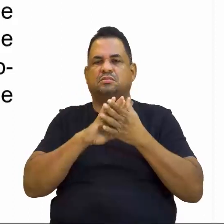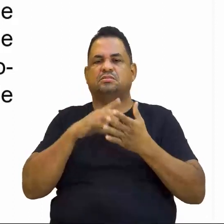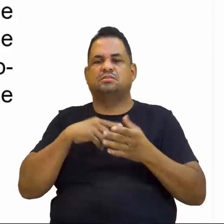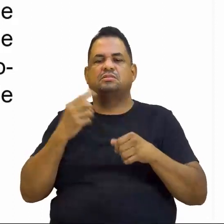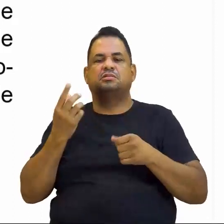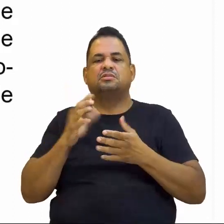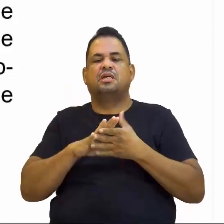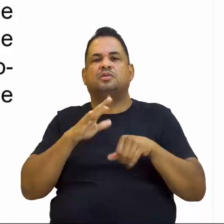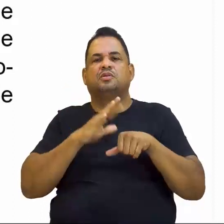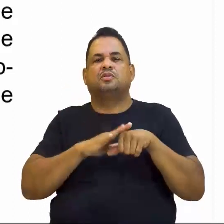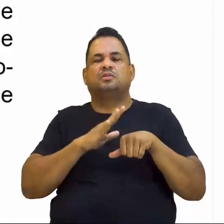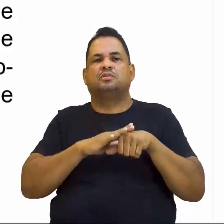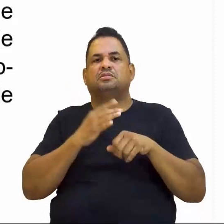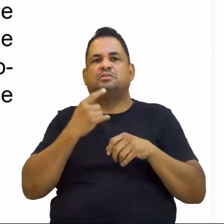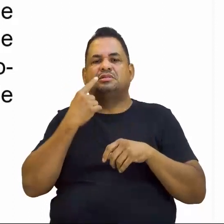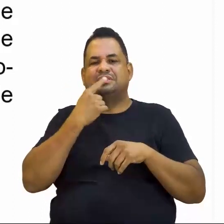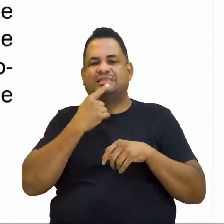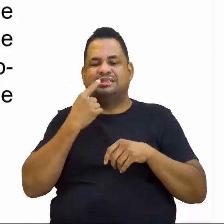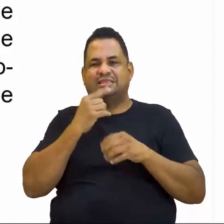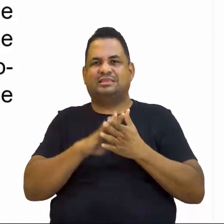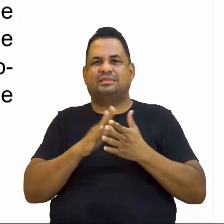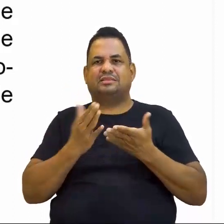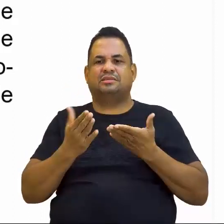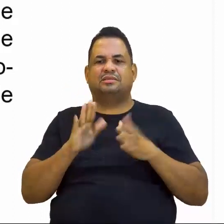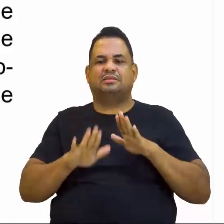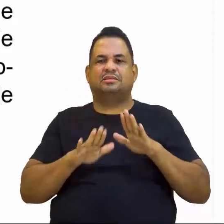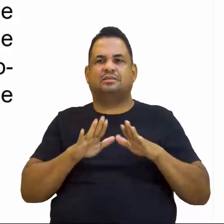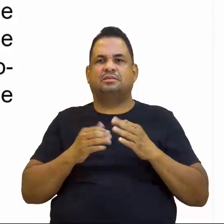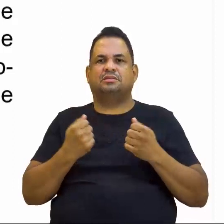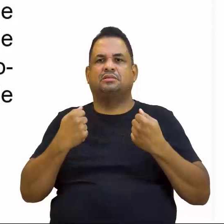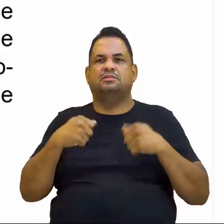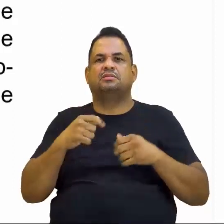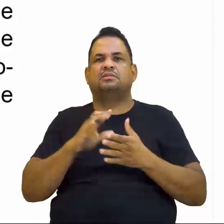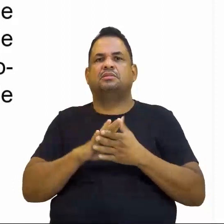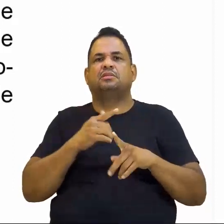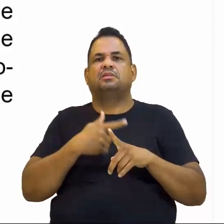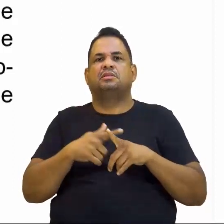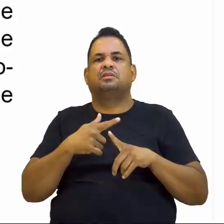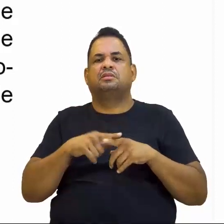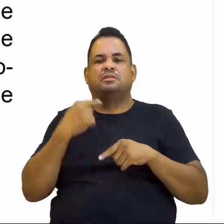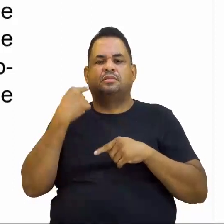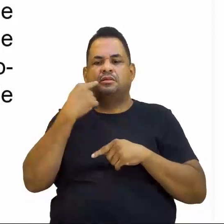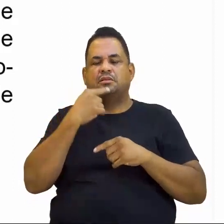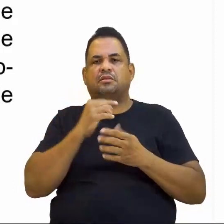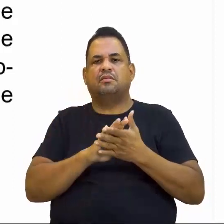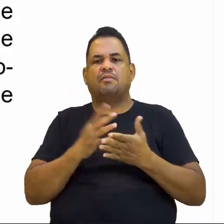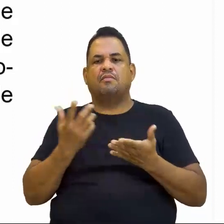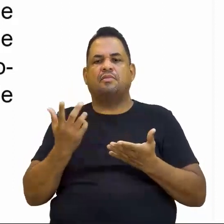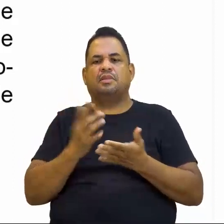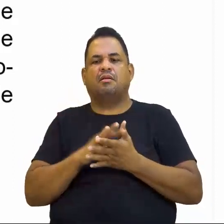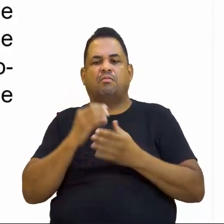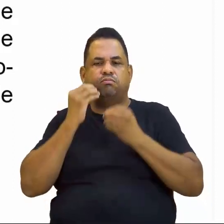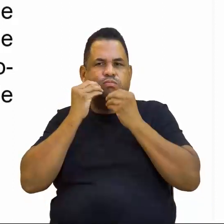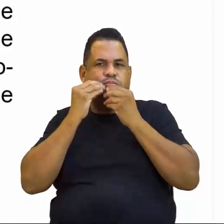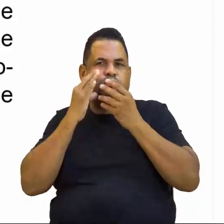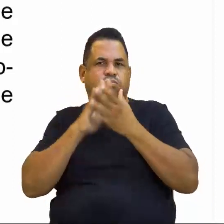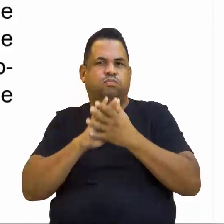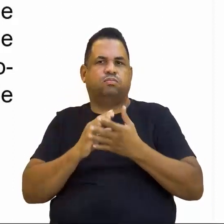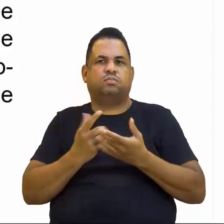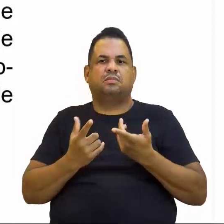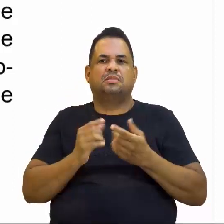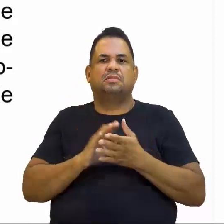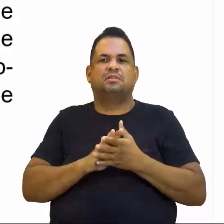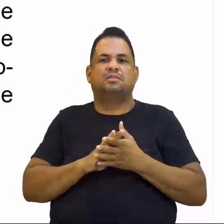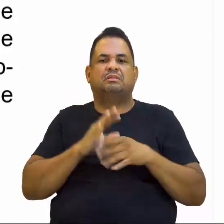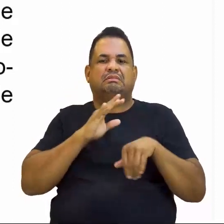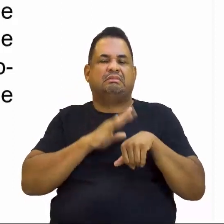E aí essas cáries, dependendo da intensidade, pode dar problemas de canais, pode causar uma inflamação, infecções. E é